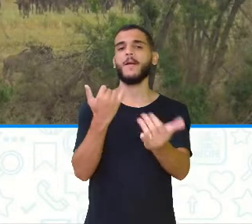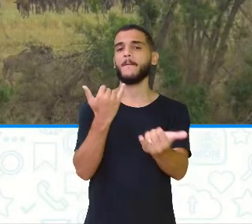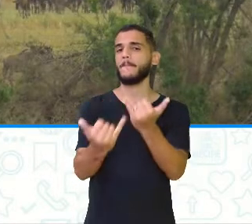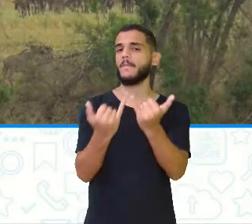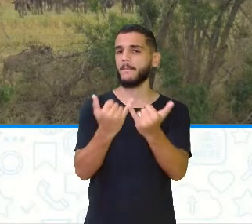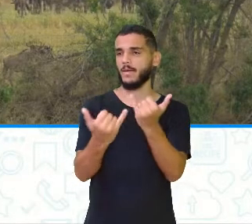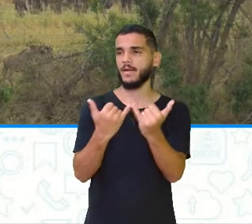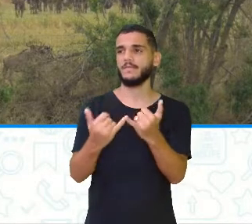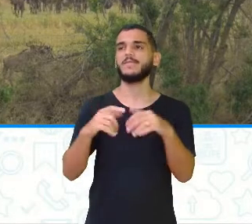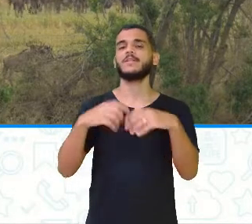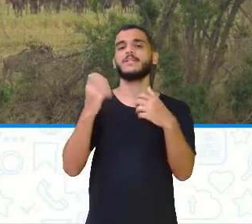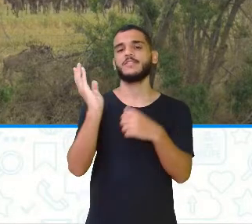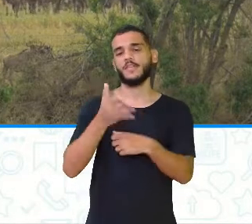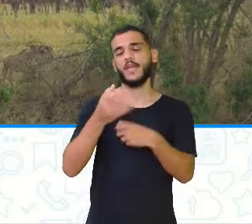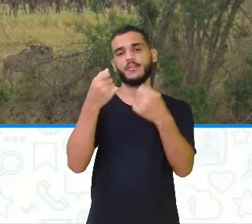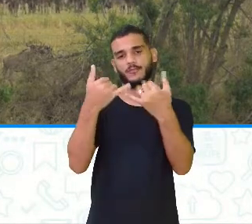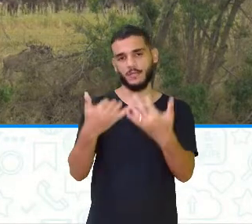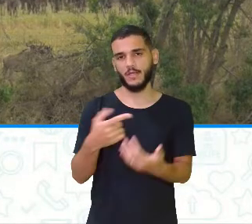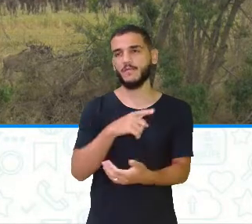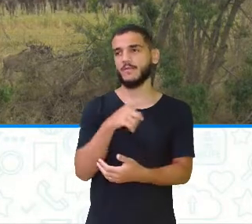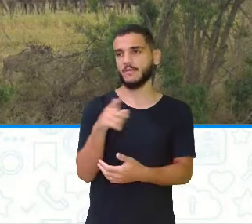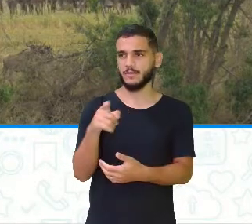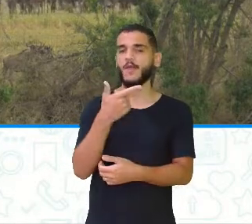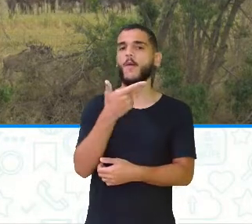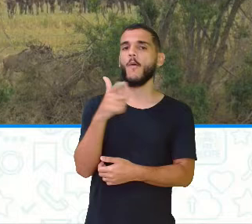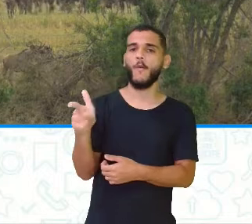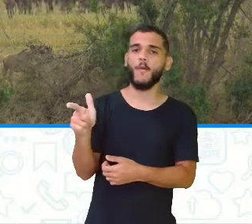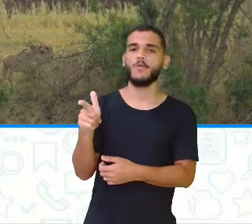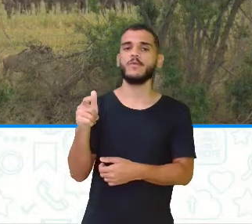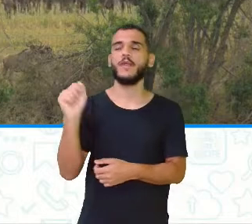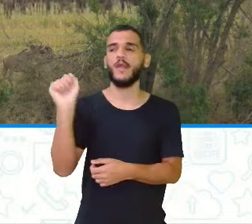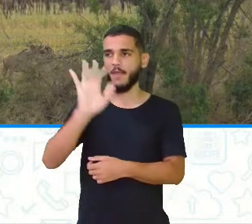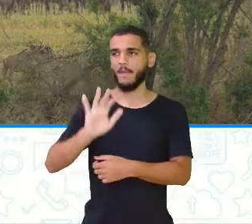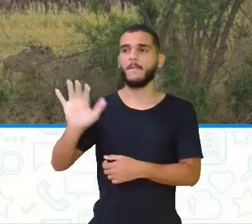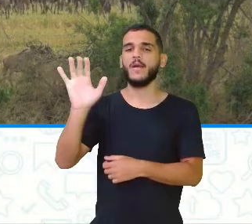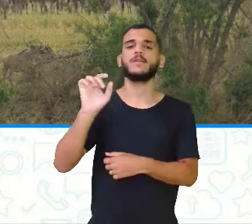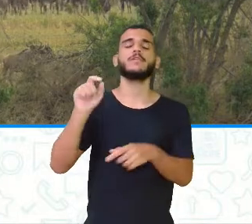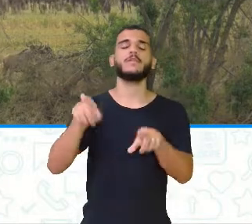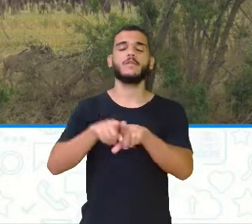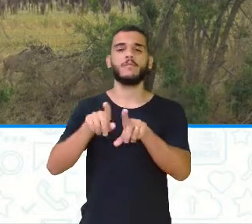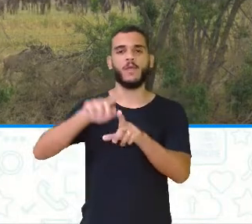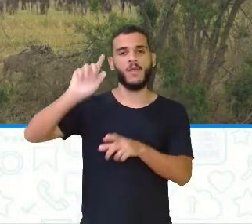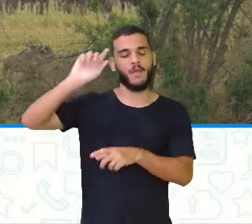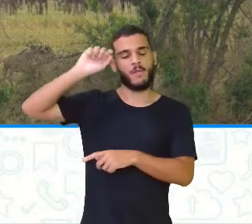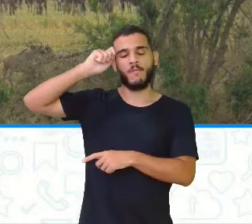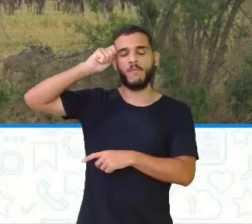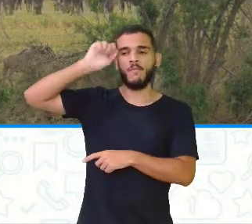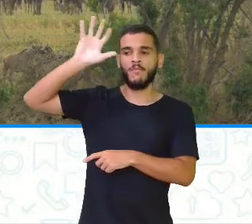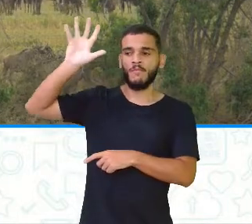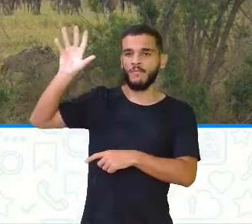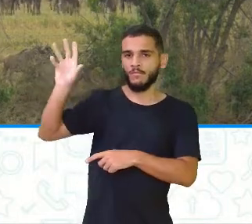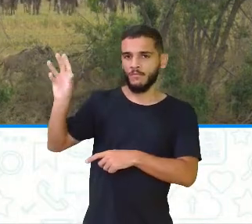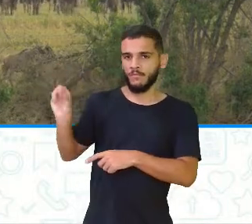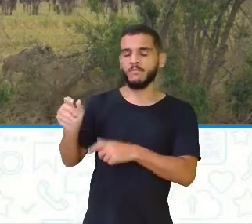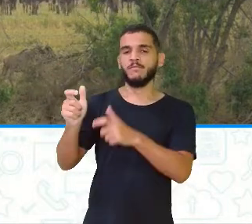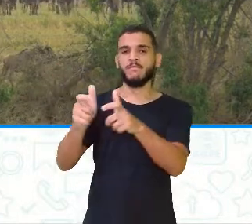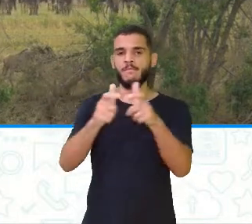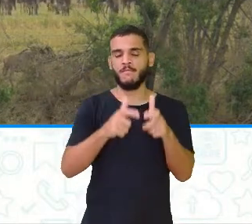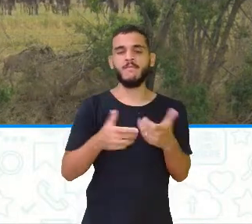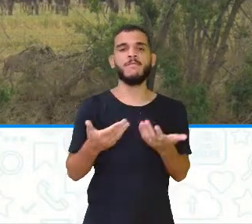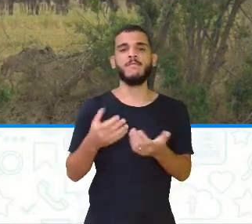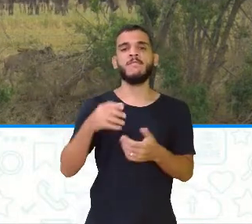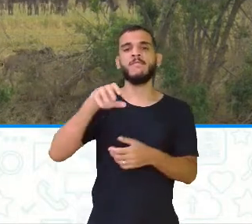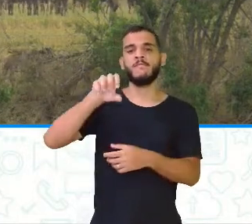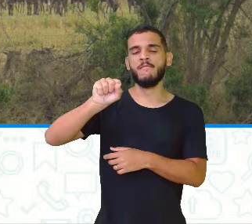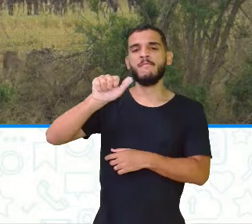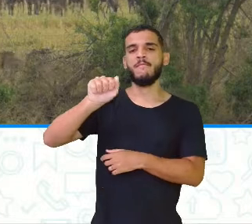esse conteúdo por aqui. Eu mostrei para vocês uma outra imagem de savana africana aqui. Essa imagem aqui dá para a gente perceber bem.